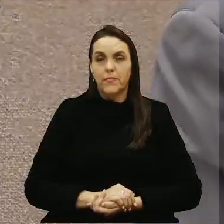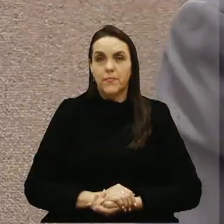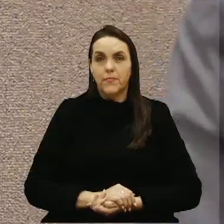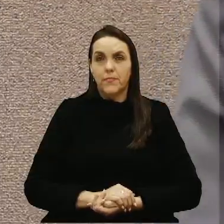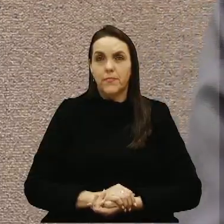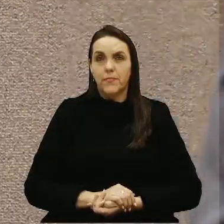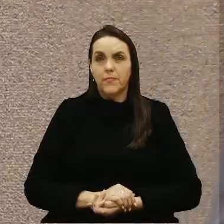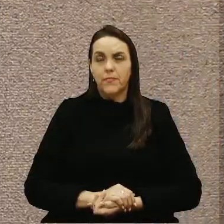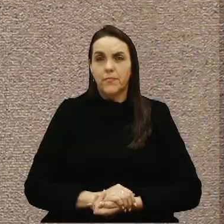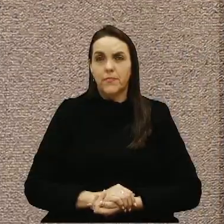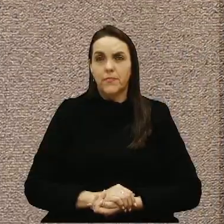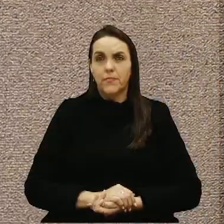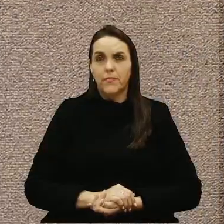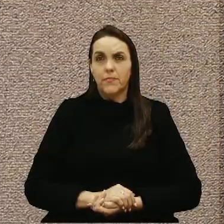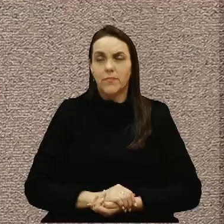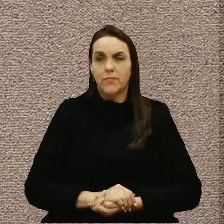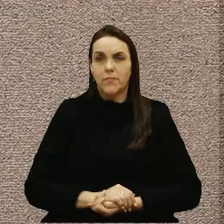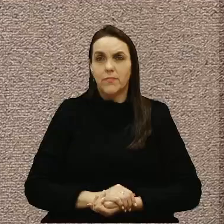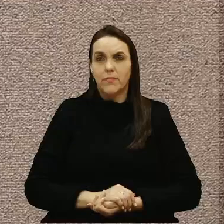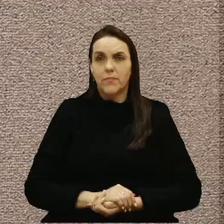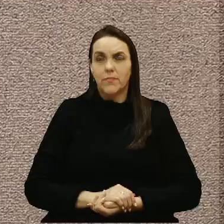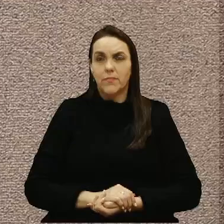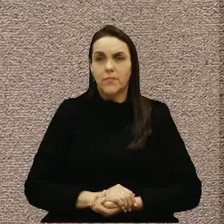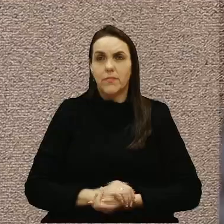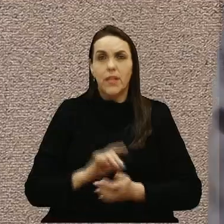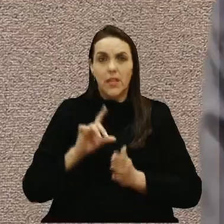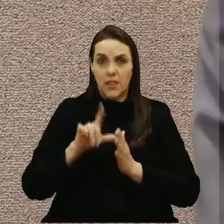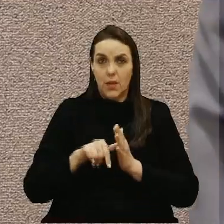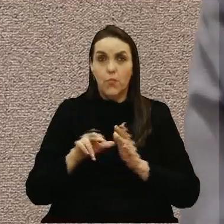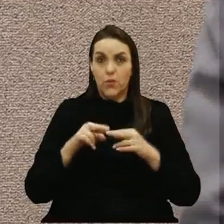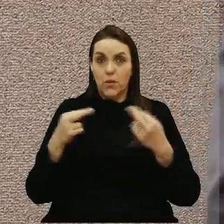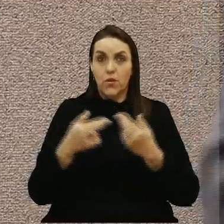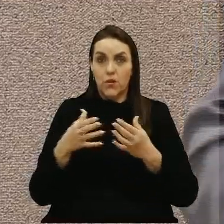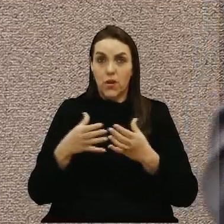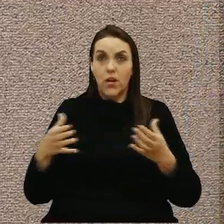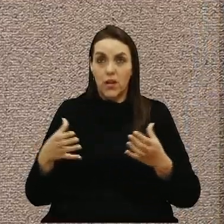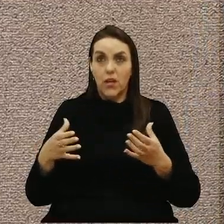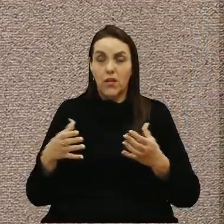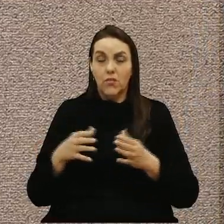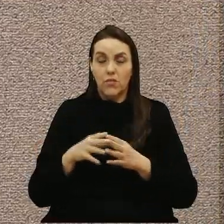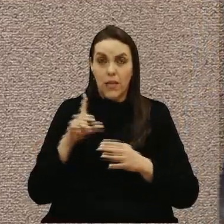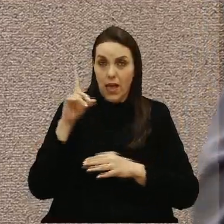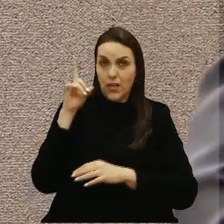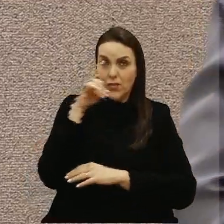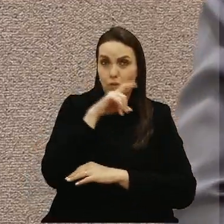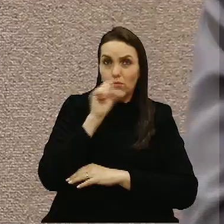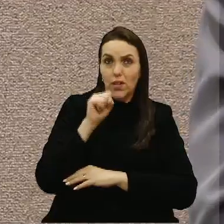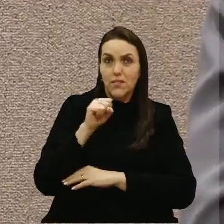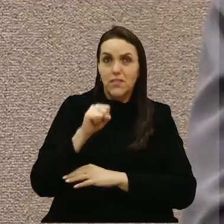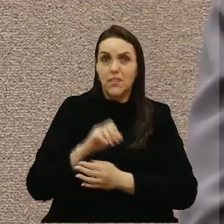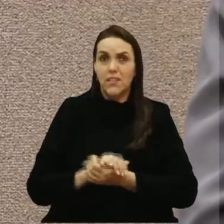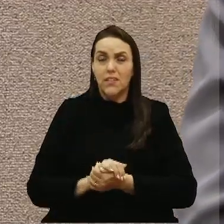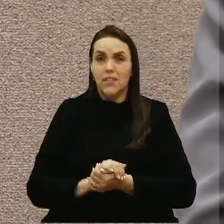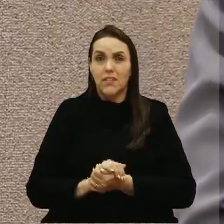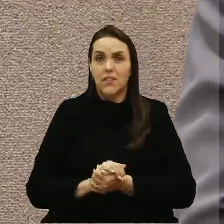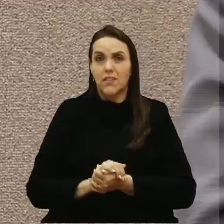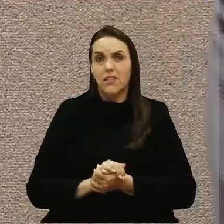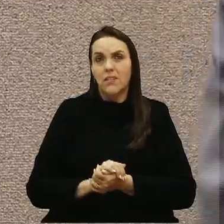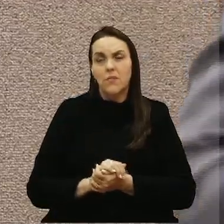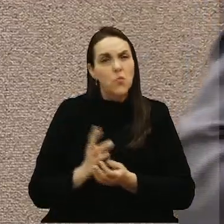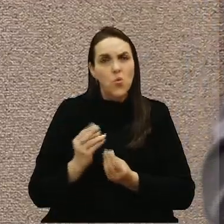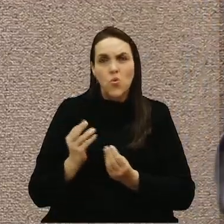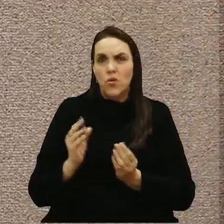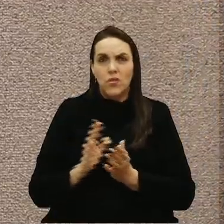E o cobertor, inclusive depois do meu grande expediente eu vou falar, o cobertor é curto. Uma parte, vereador. É curto.